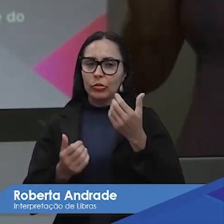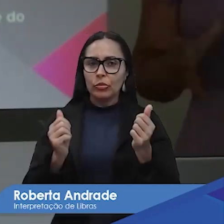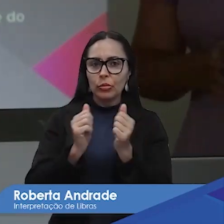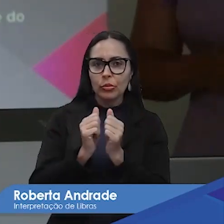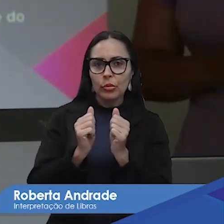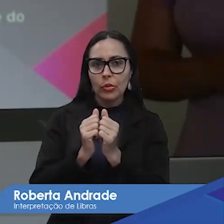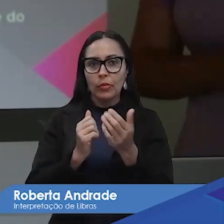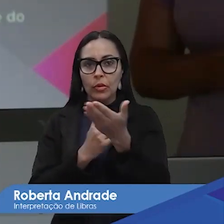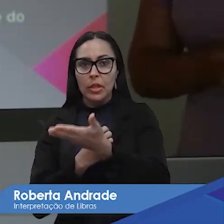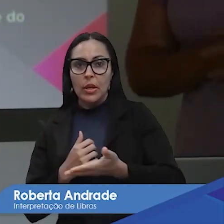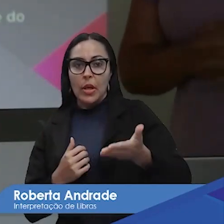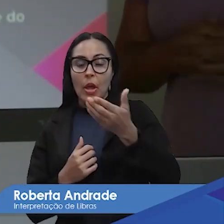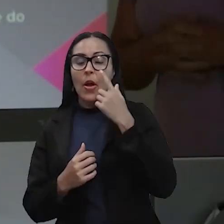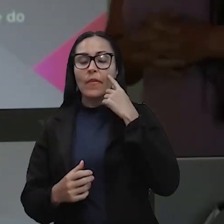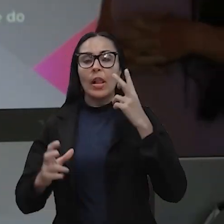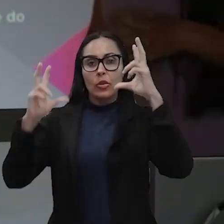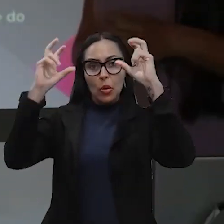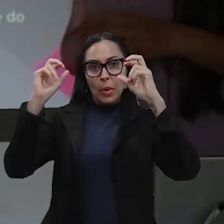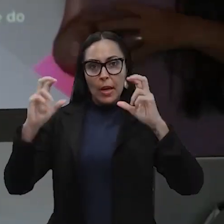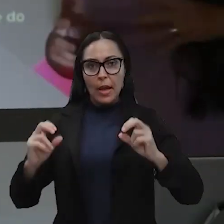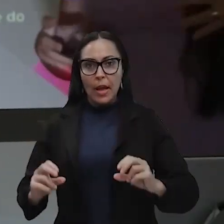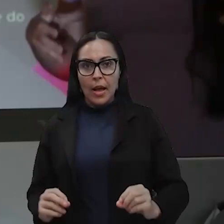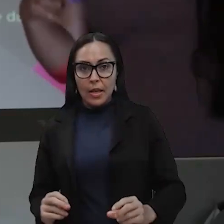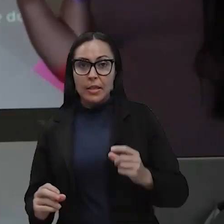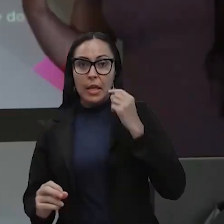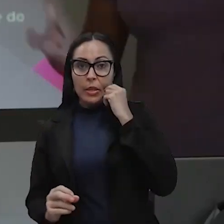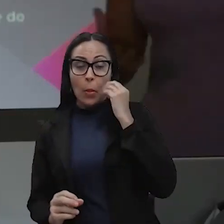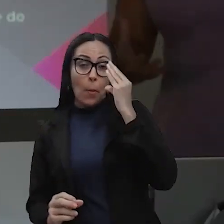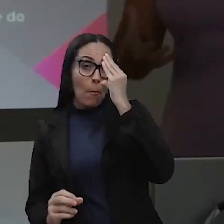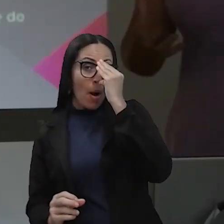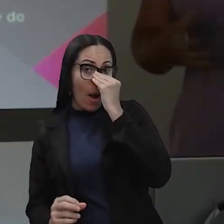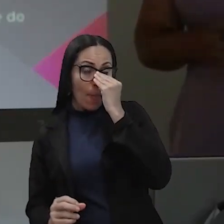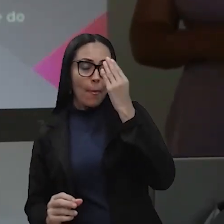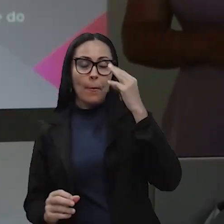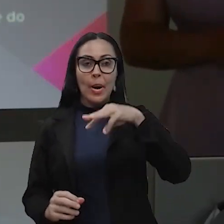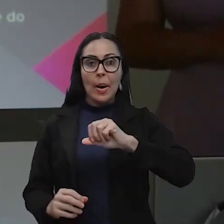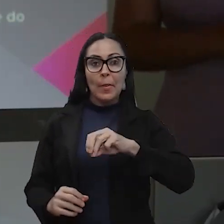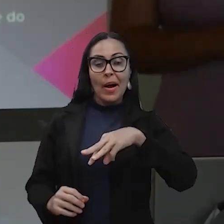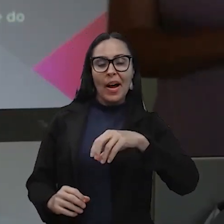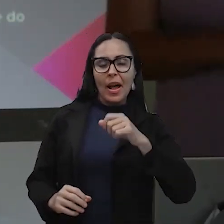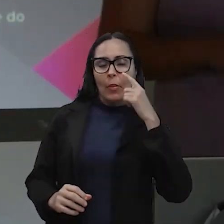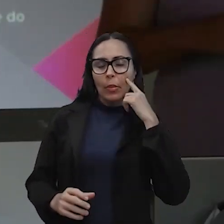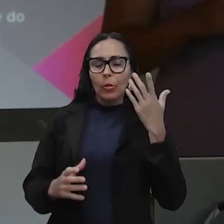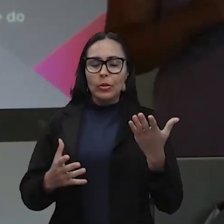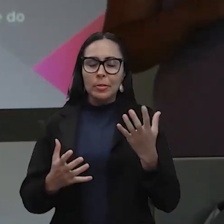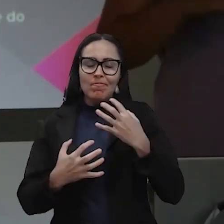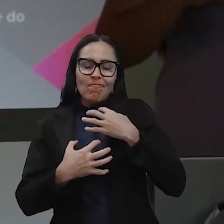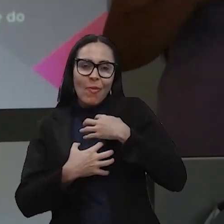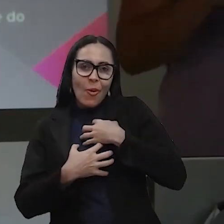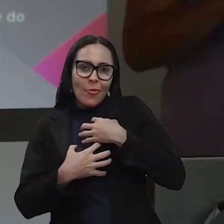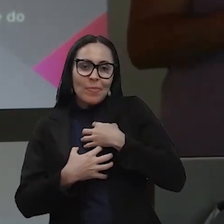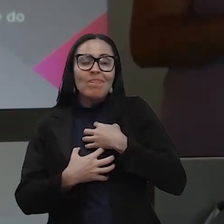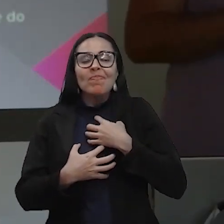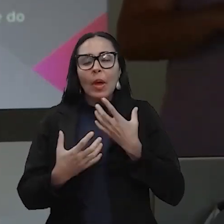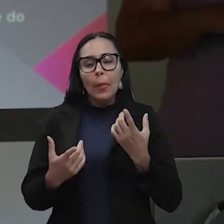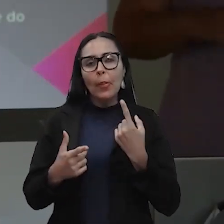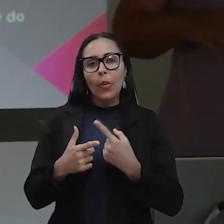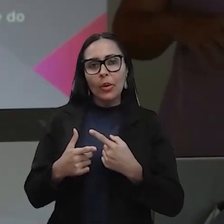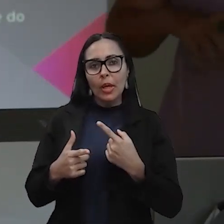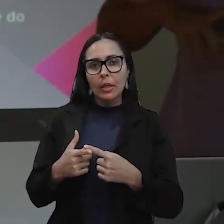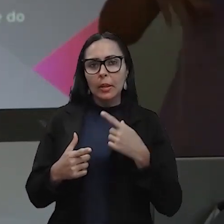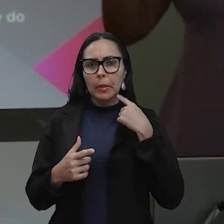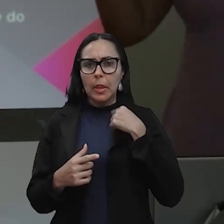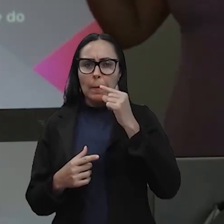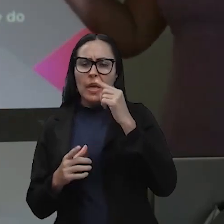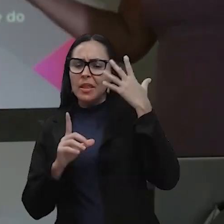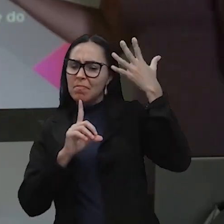sobre o câncer de mama é algo que sempre me move muito, porque através de pequenas palestras,